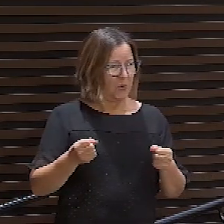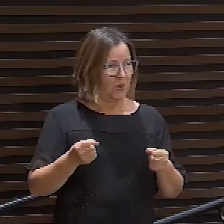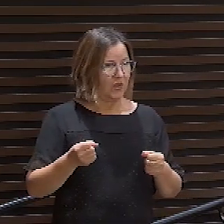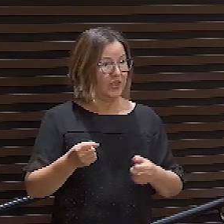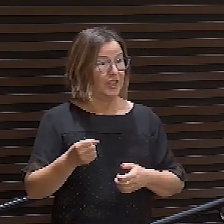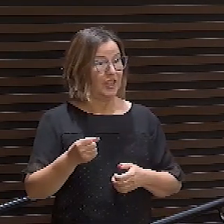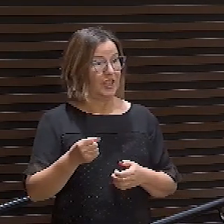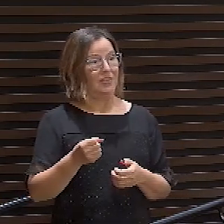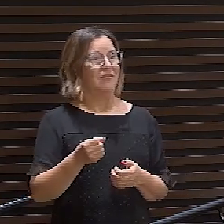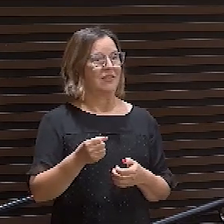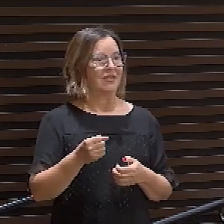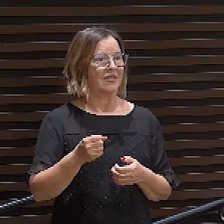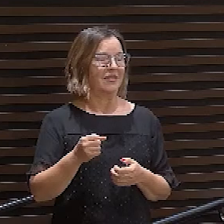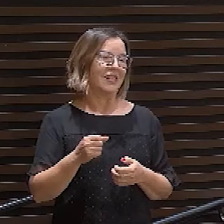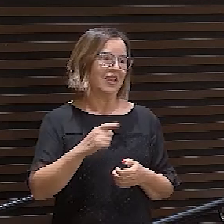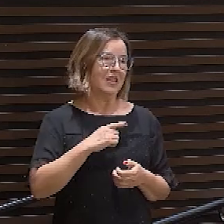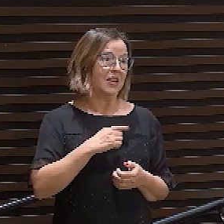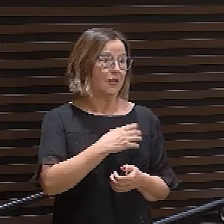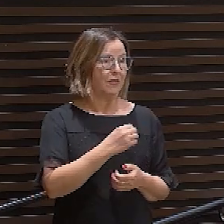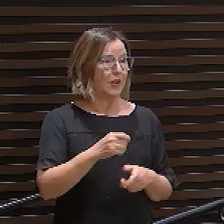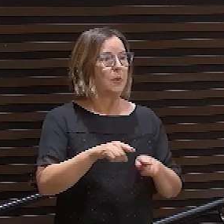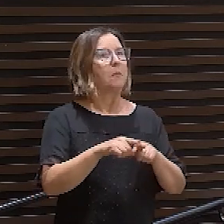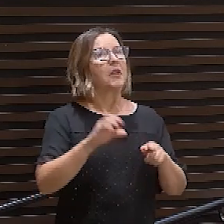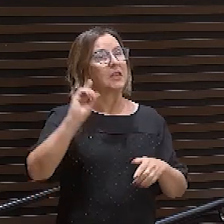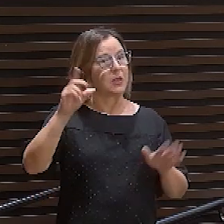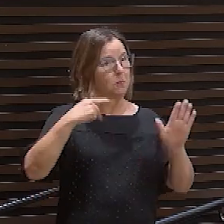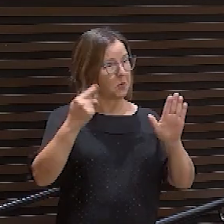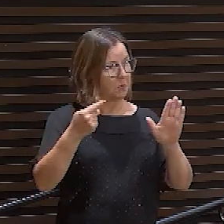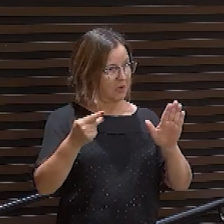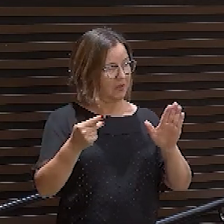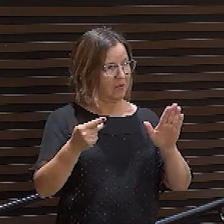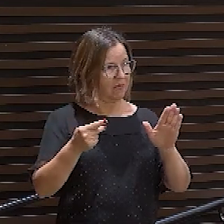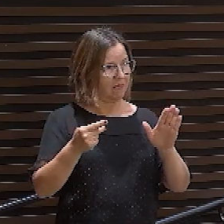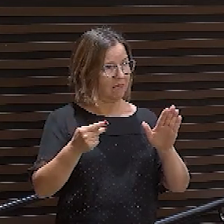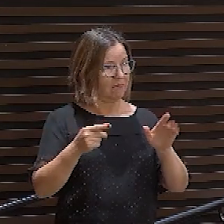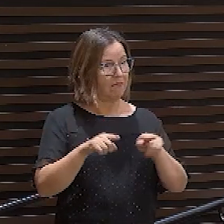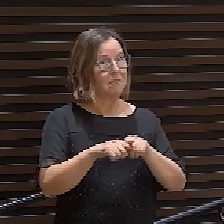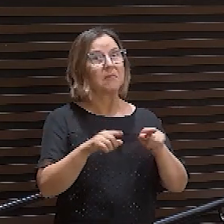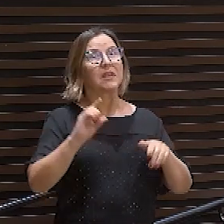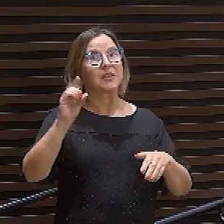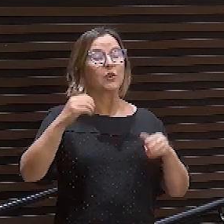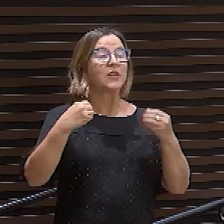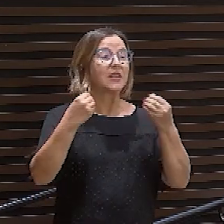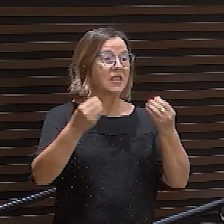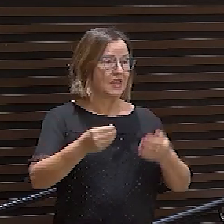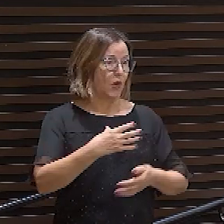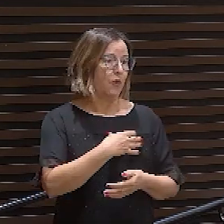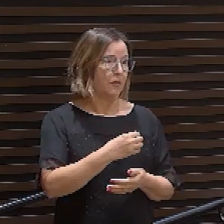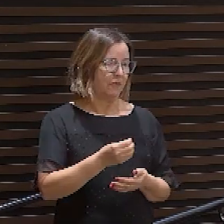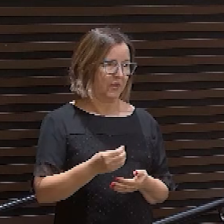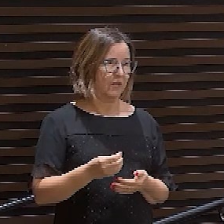ser pais, e dá um filho na impossibilidade.